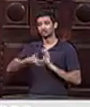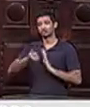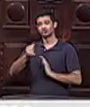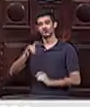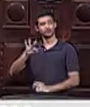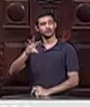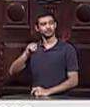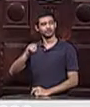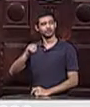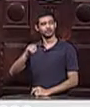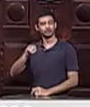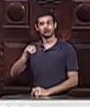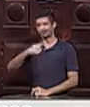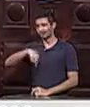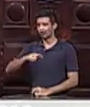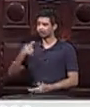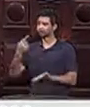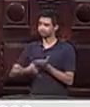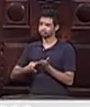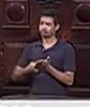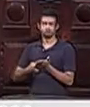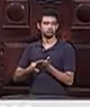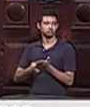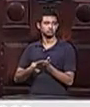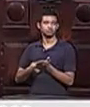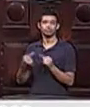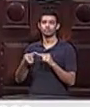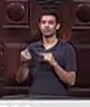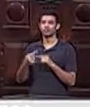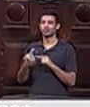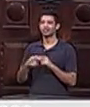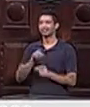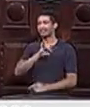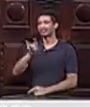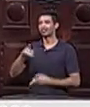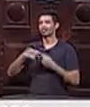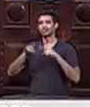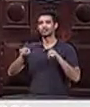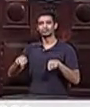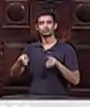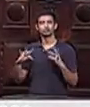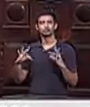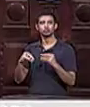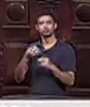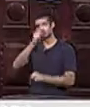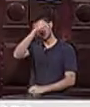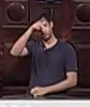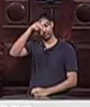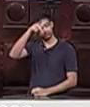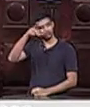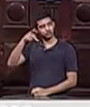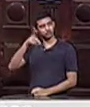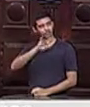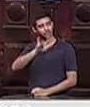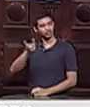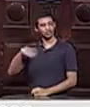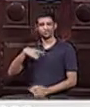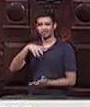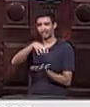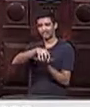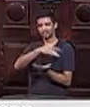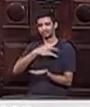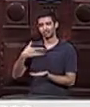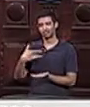algum compromisso com os servidores públicos do Estado, todos eles, das diversas áreas, segurança,